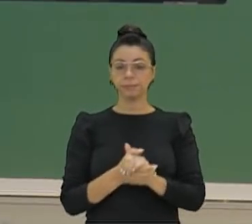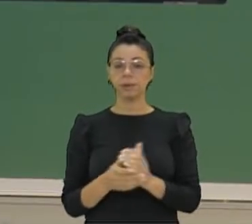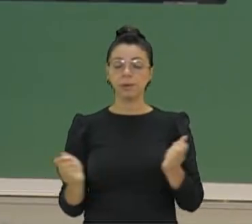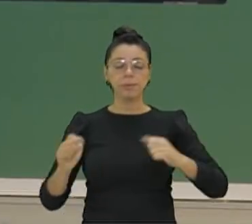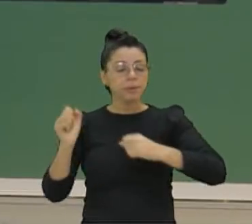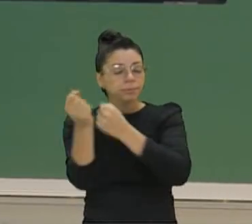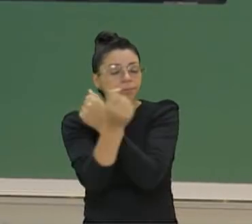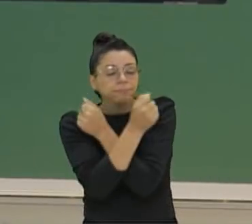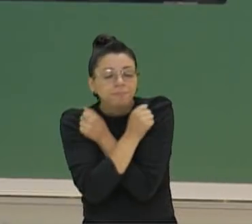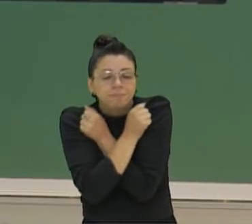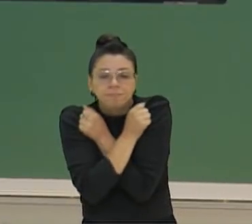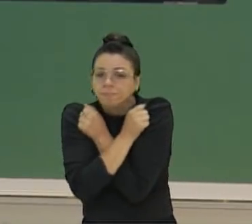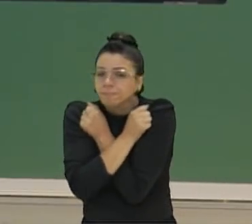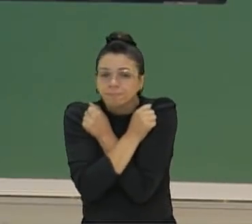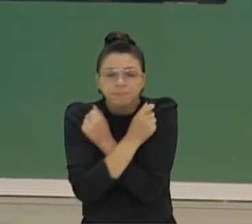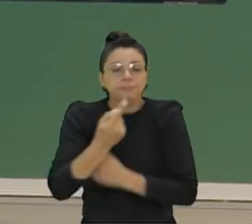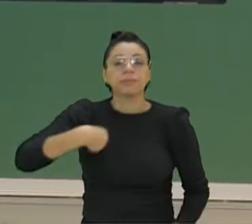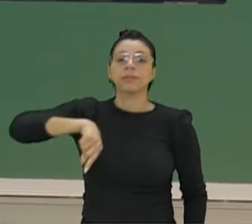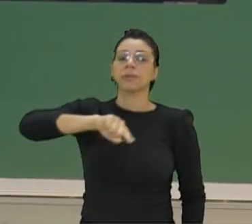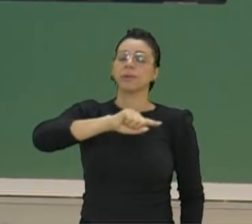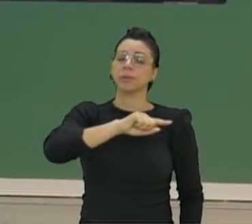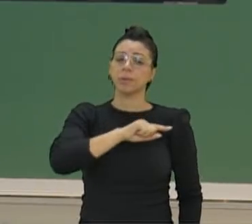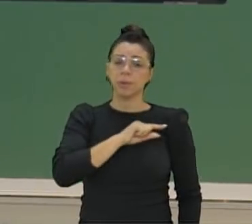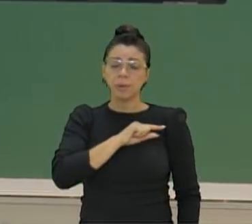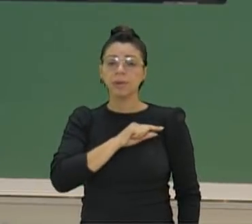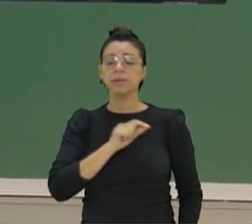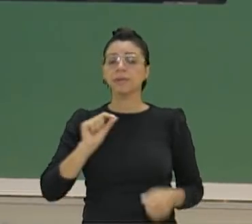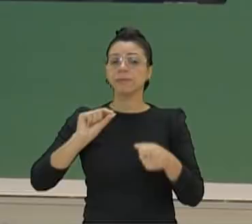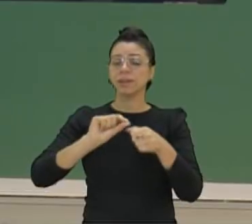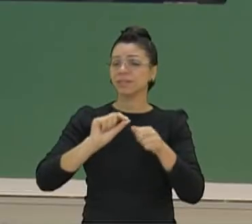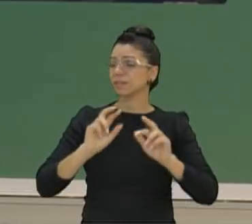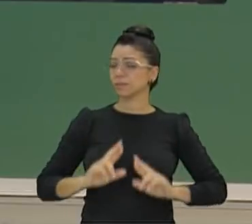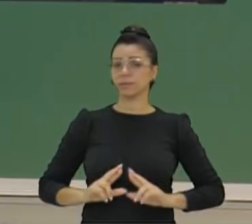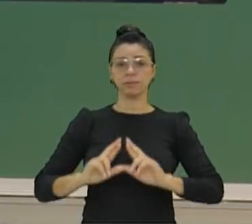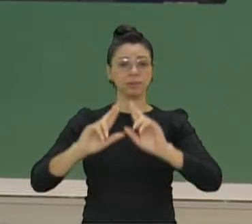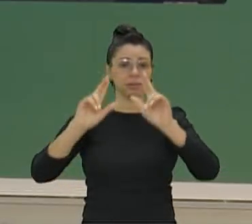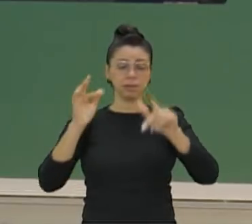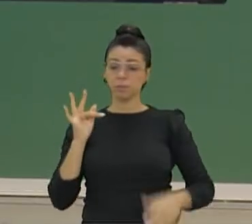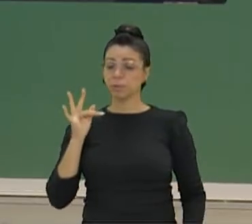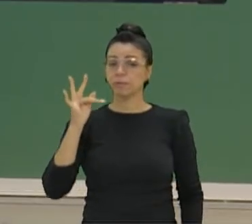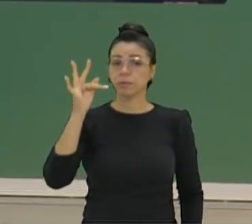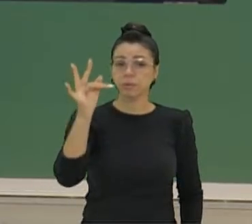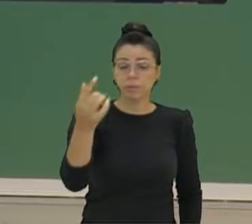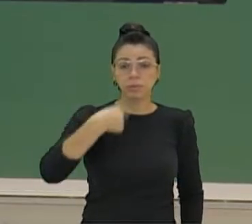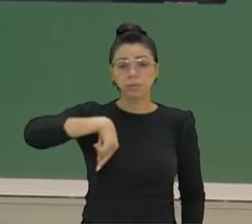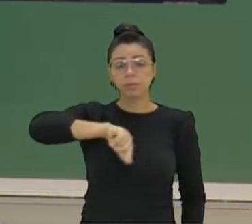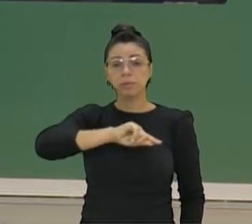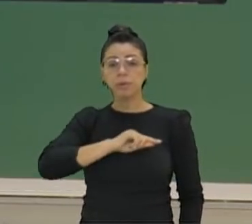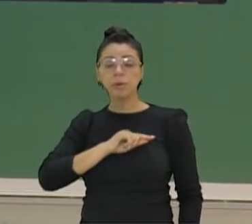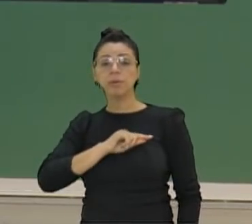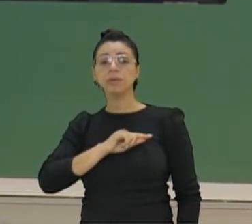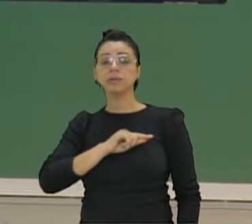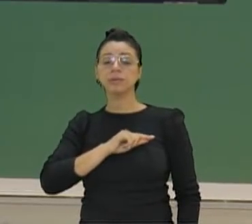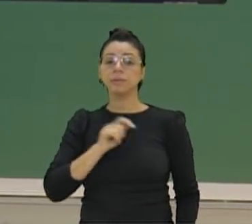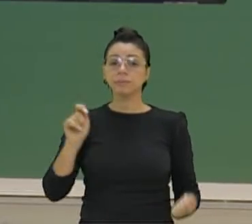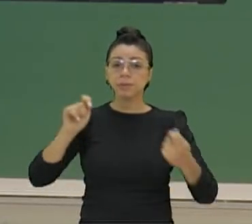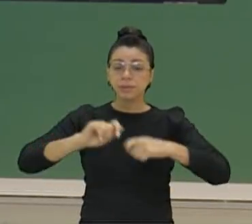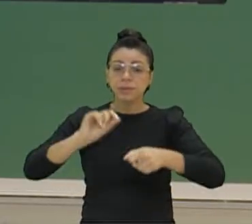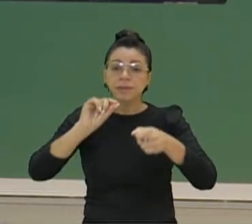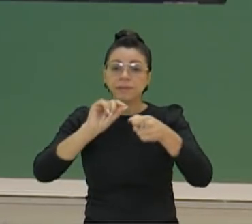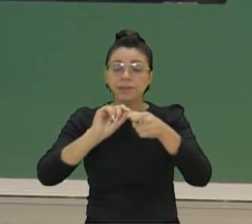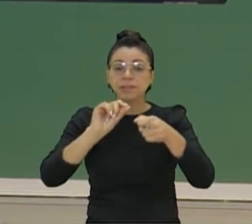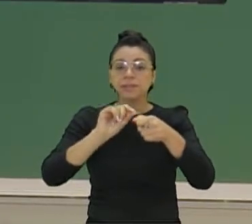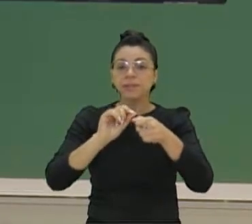nosso abraço e dizer que nós estamos buscando fazer a diferença, buscando fazer o nosso melhor para levar o conhecimento